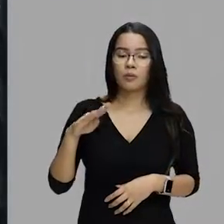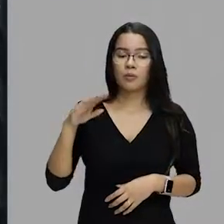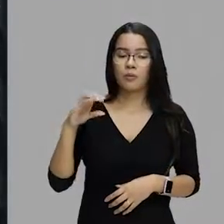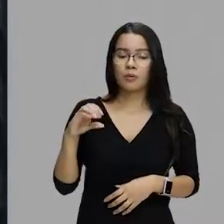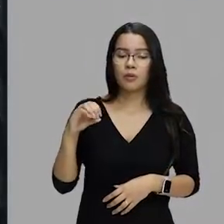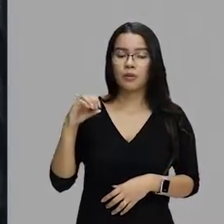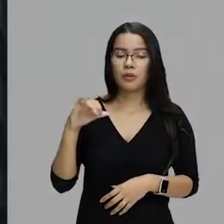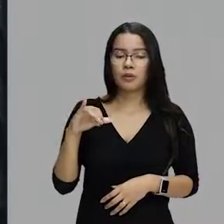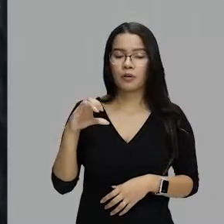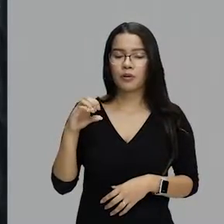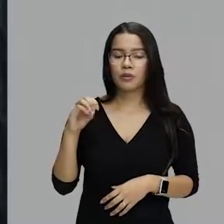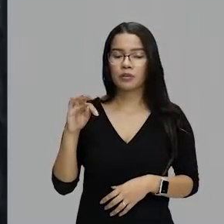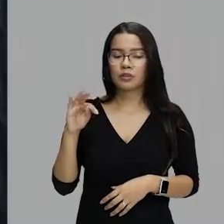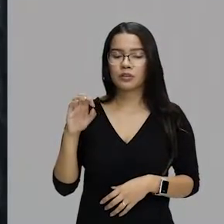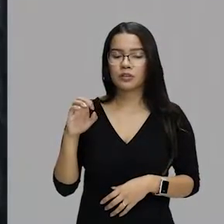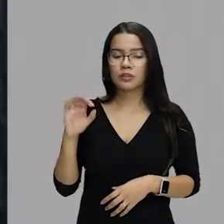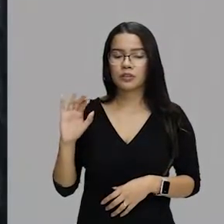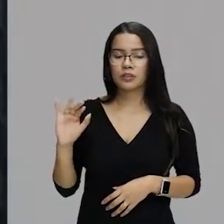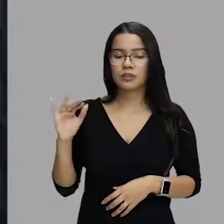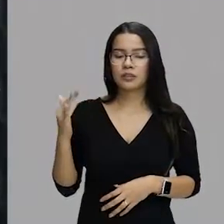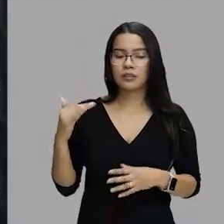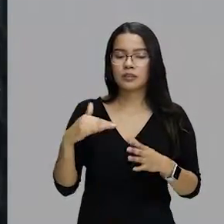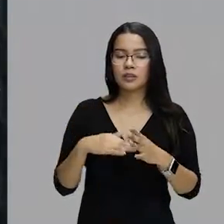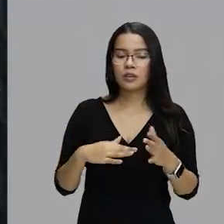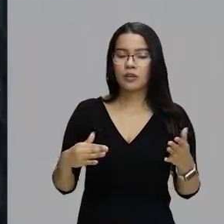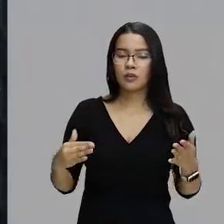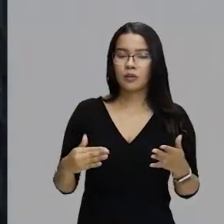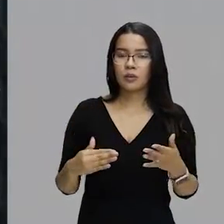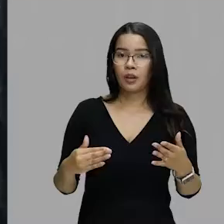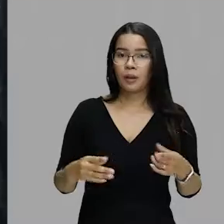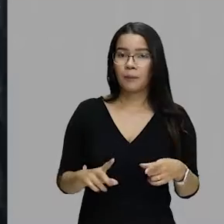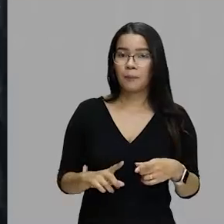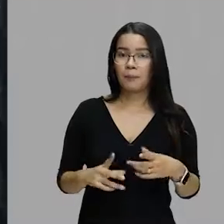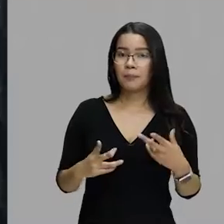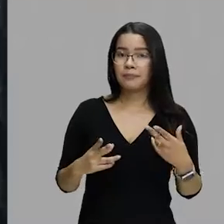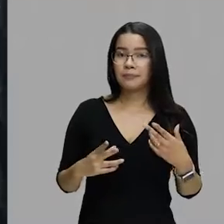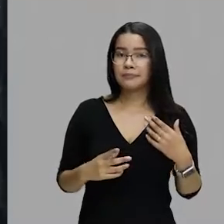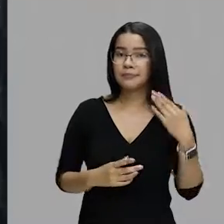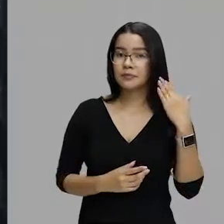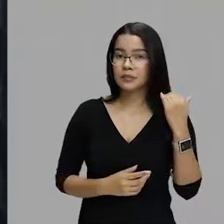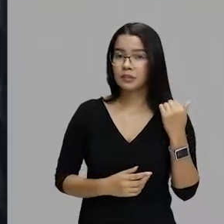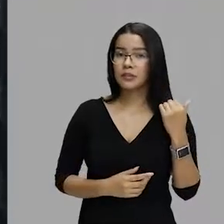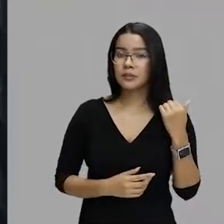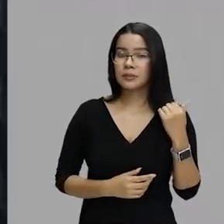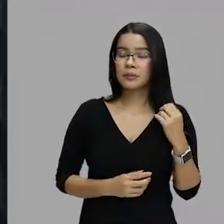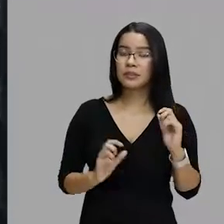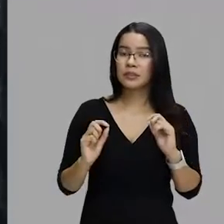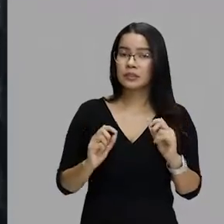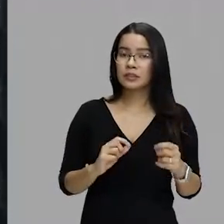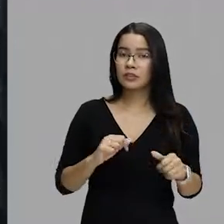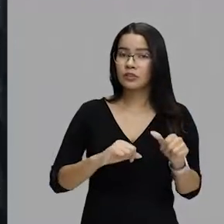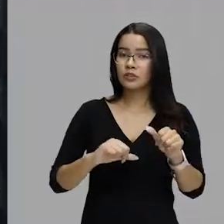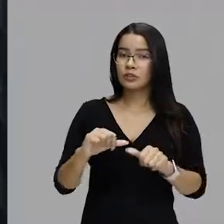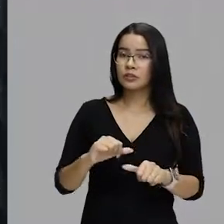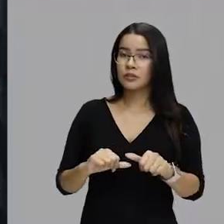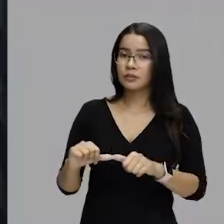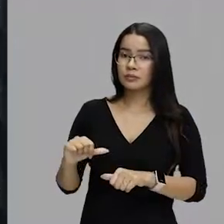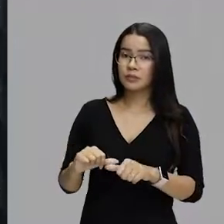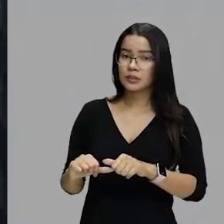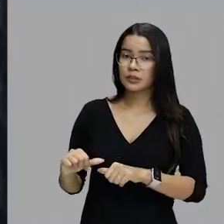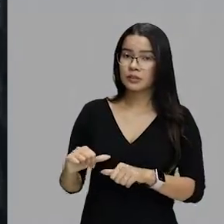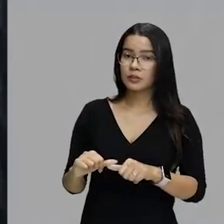vê presente até hoje. Apesar de saber que ele já ele sofreu algumas alterações no governo de